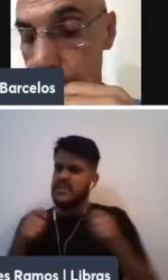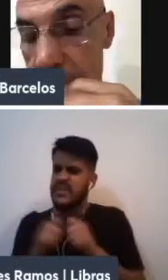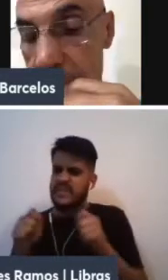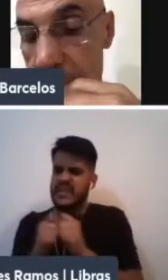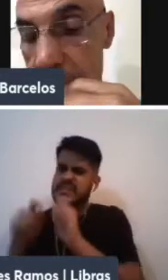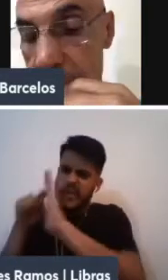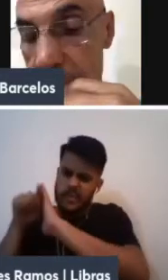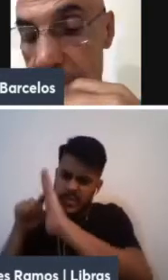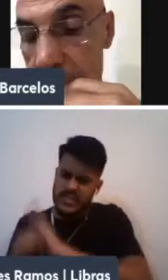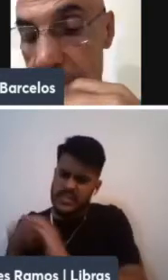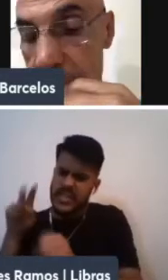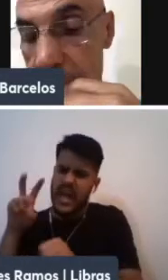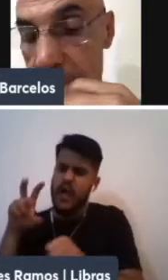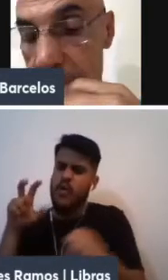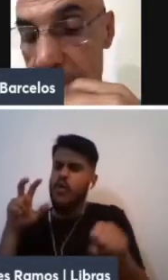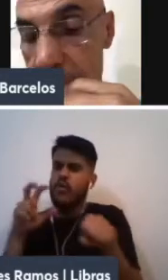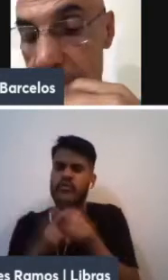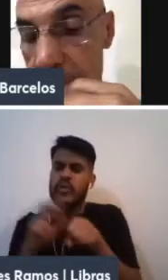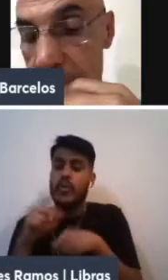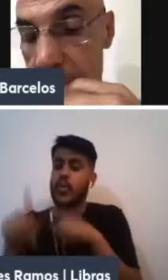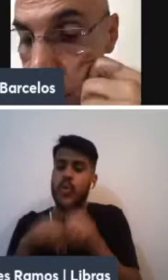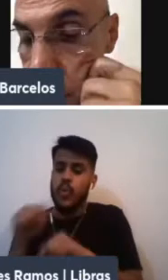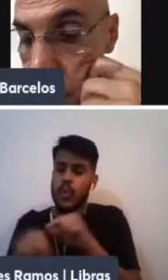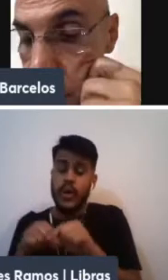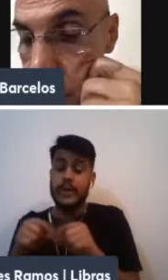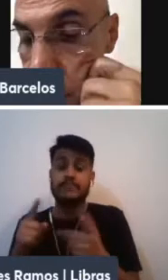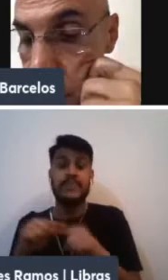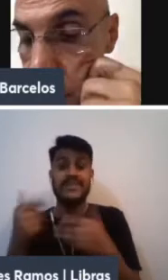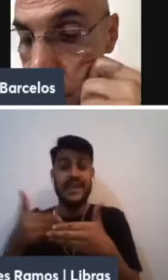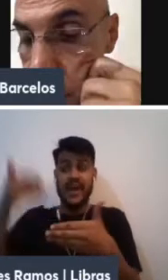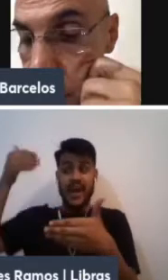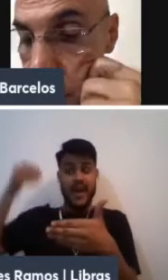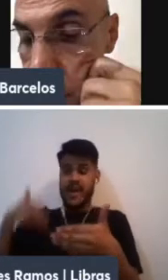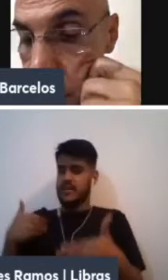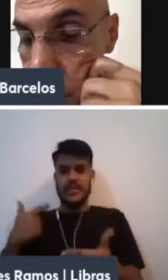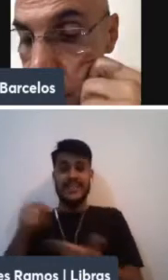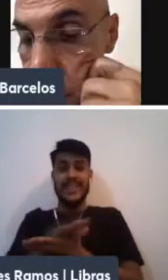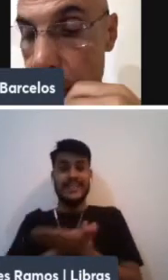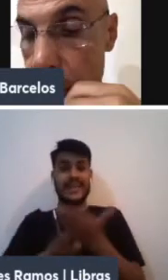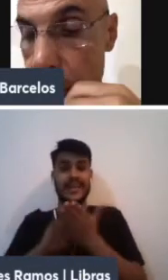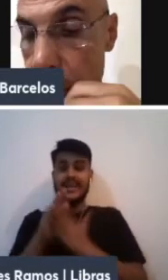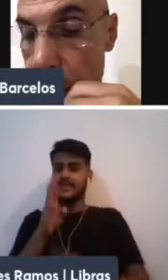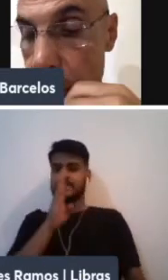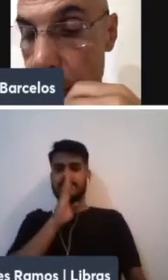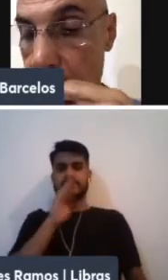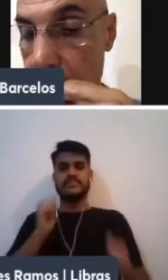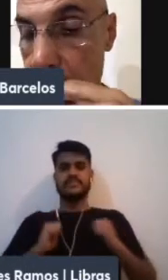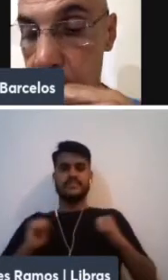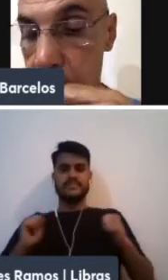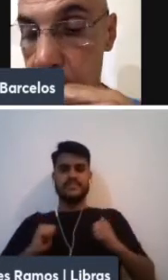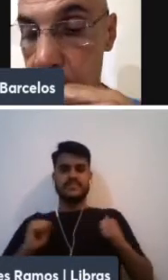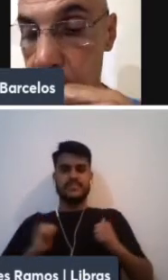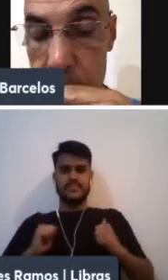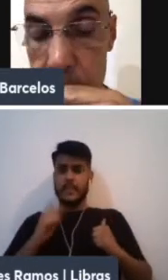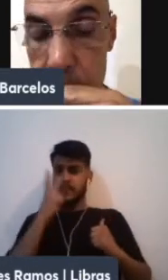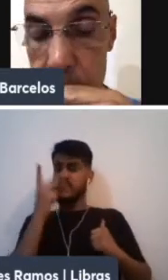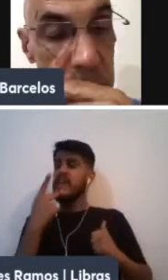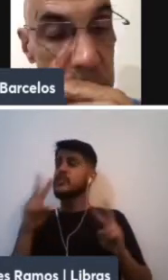vírus, tem que pesquisar a vacina. E na época nem não teve isso, nem isso teve. Simplesmente não se